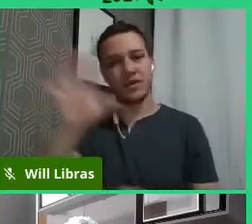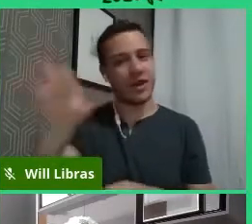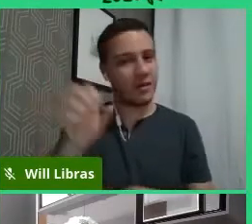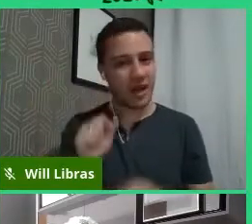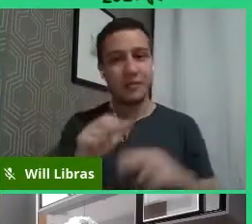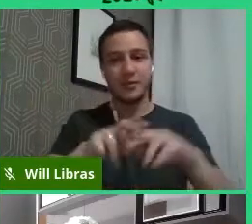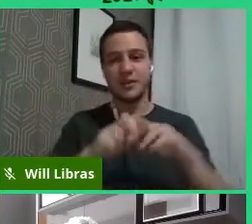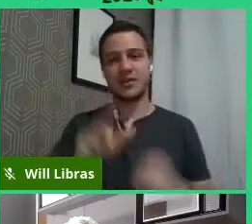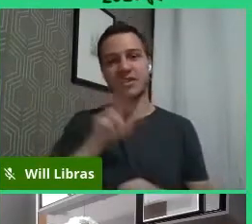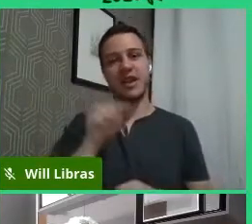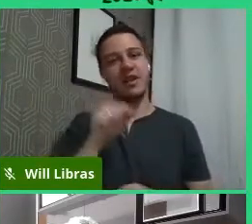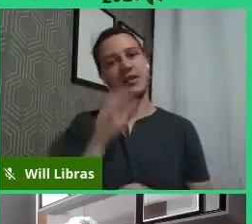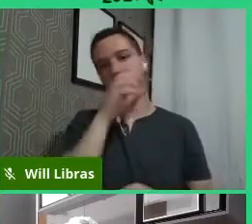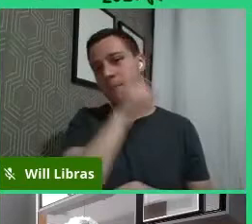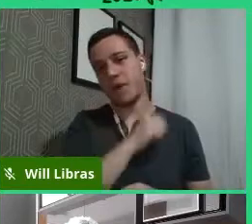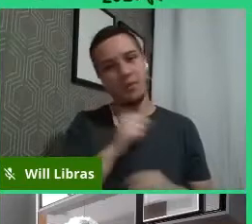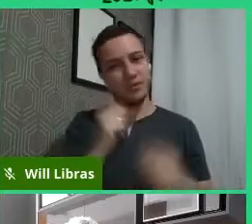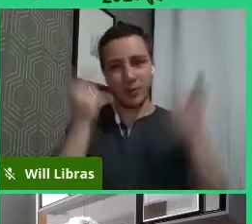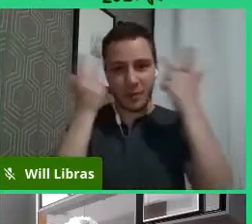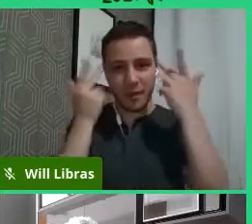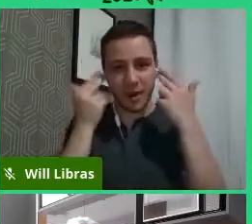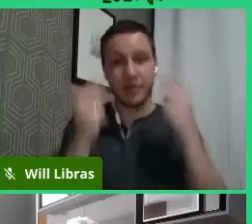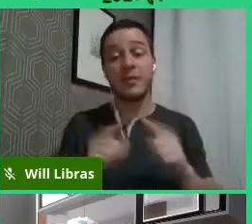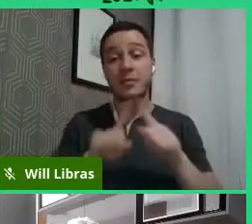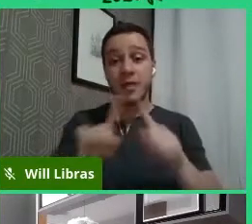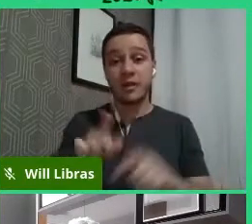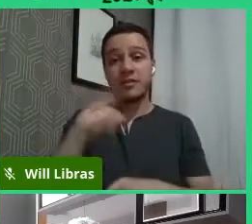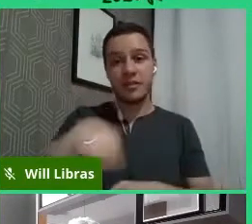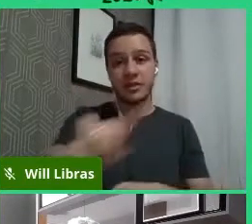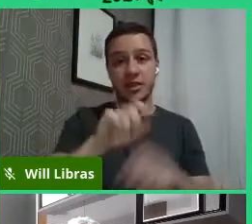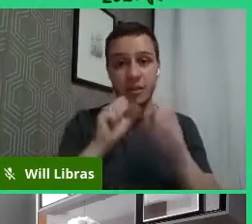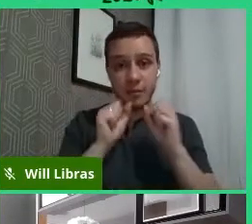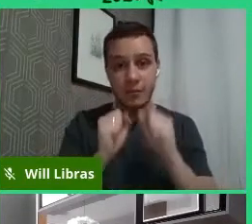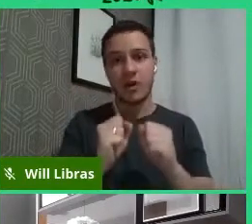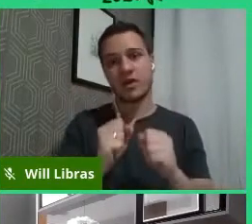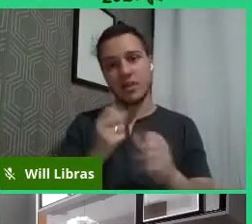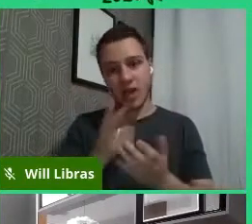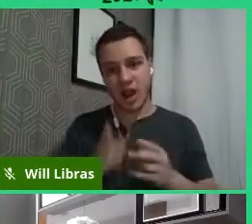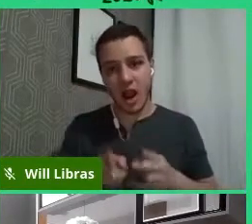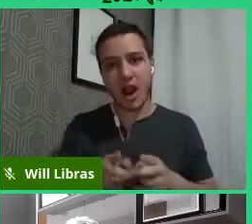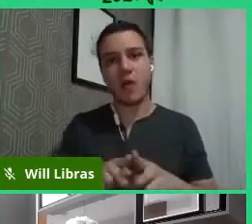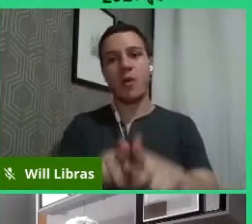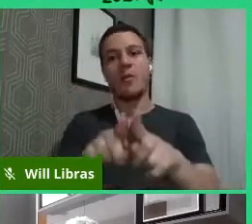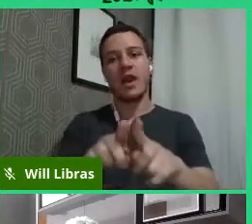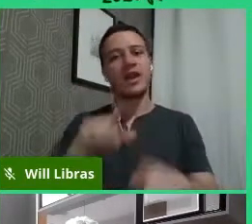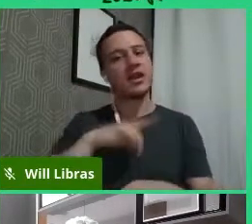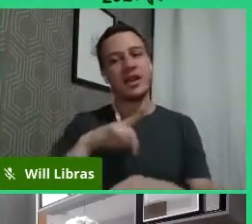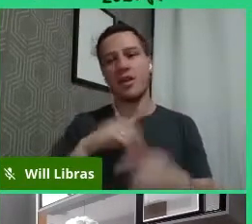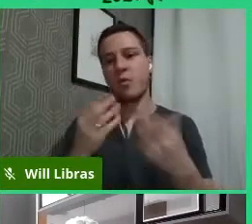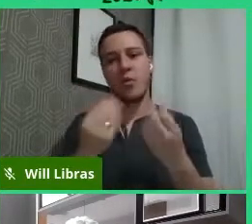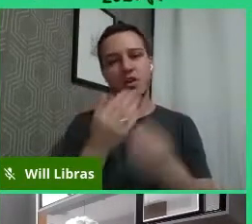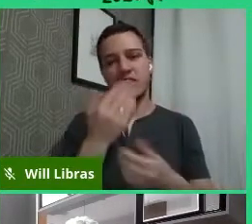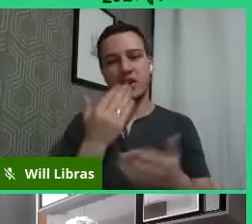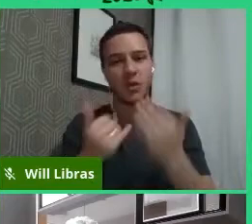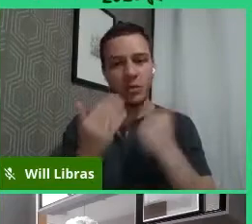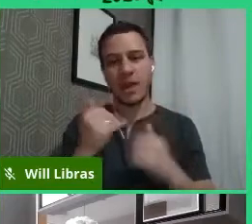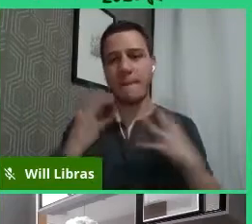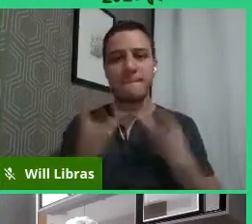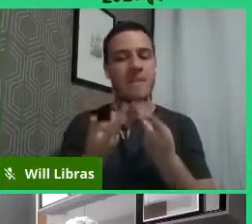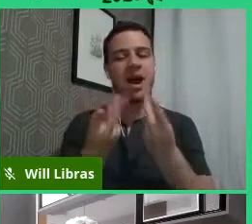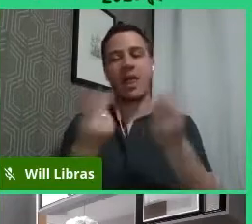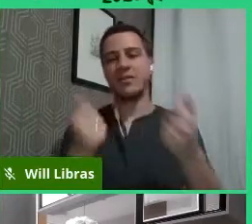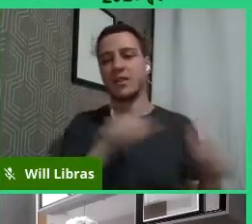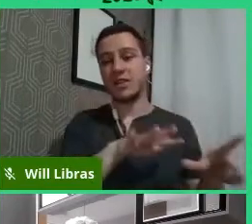né? Mas vocês podem acompanhar aí que tiveram receitas maravilhosas, não só no duelo, mas durante toda